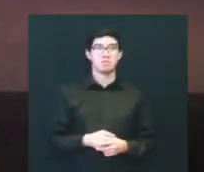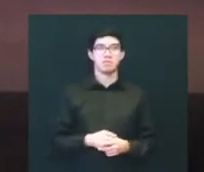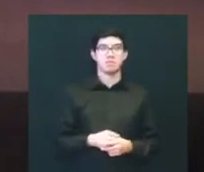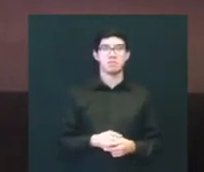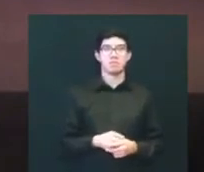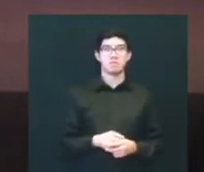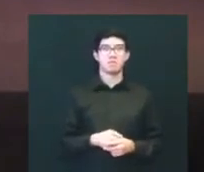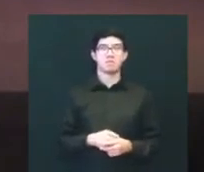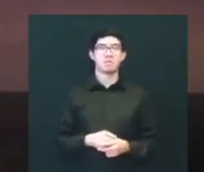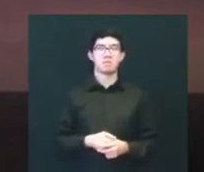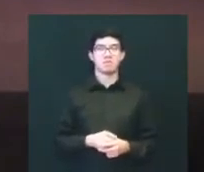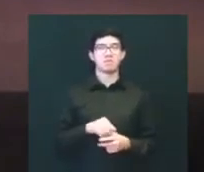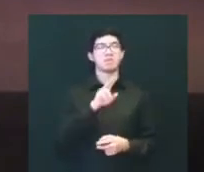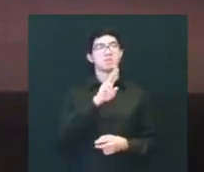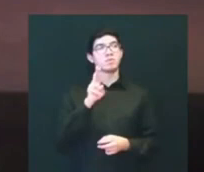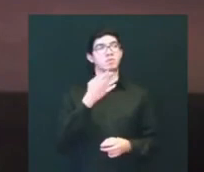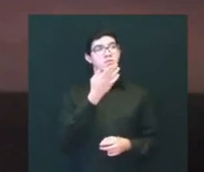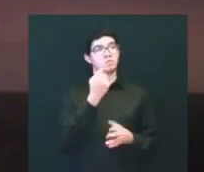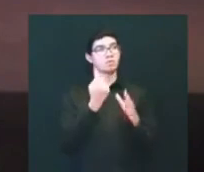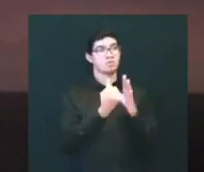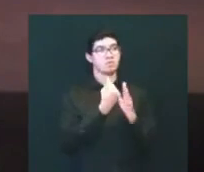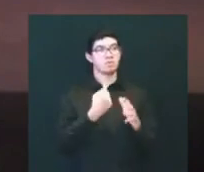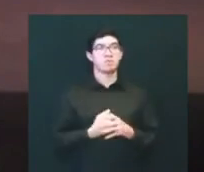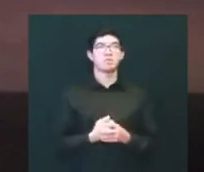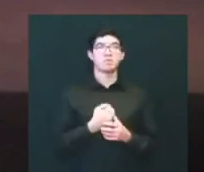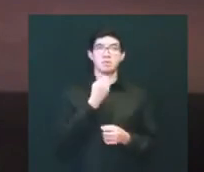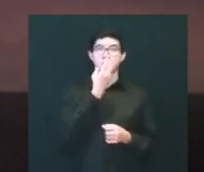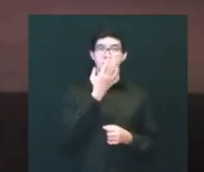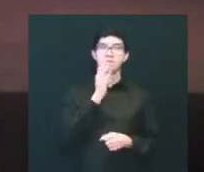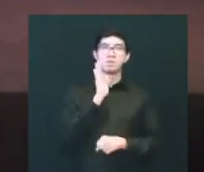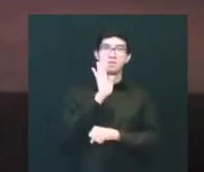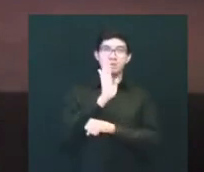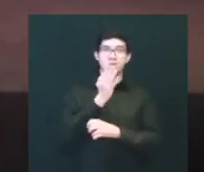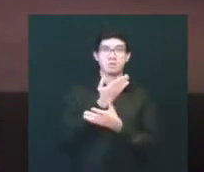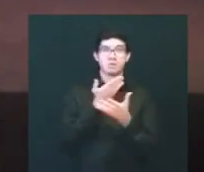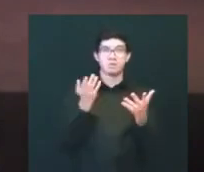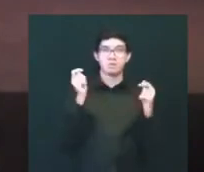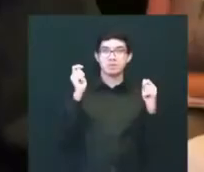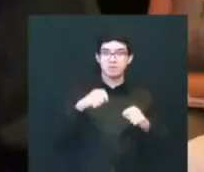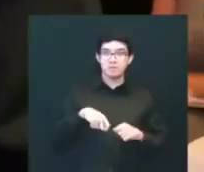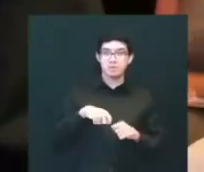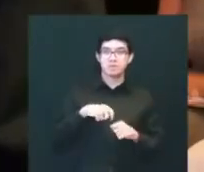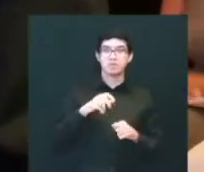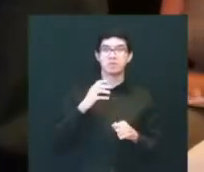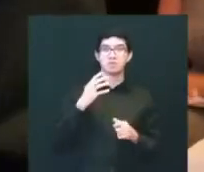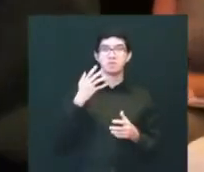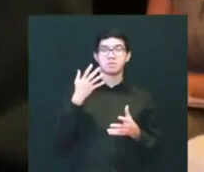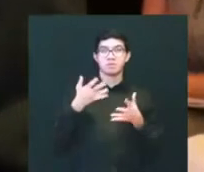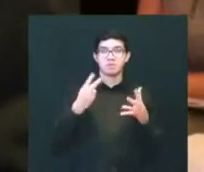Diga o seu nome e faça a pergunta. Ok, boa tarde. Está me ouvindo bem aí? Está me ouvindo bem? Nome do